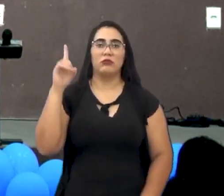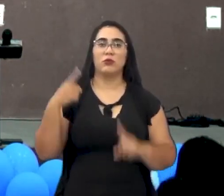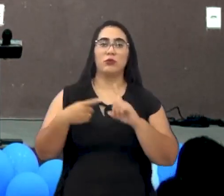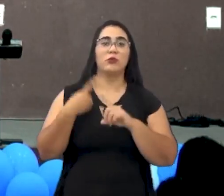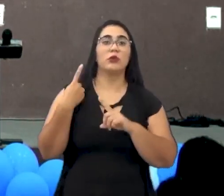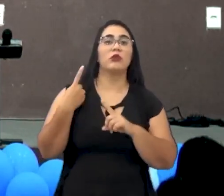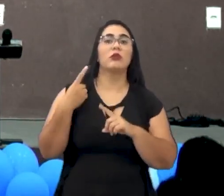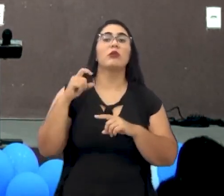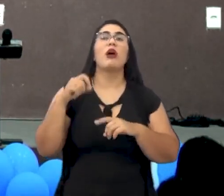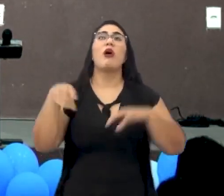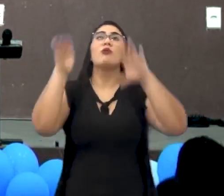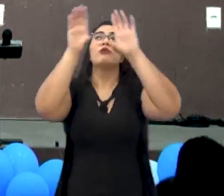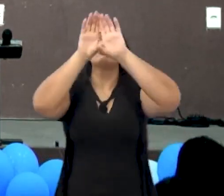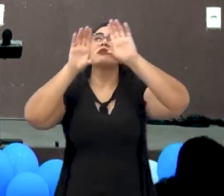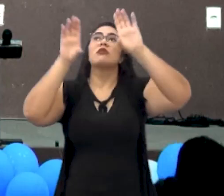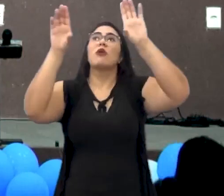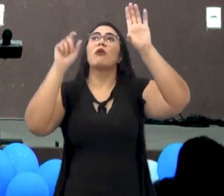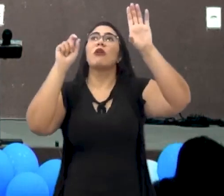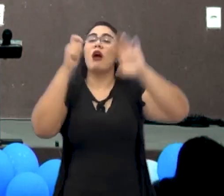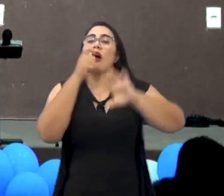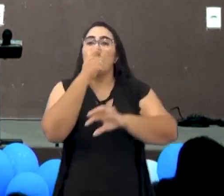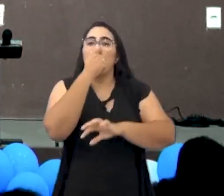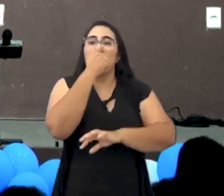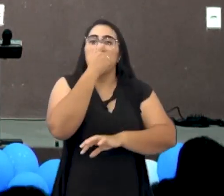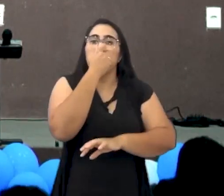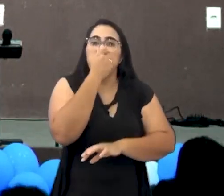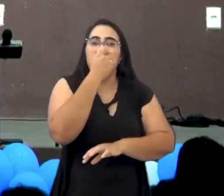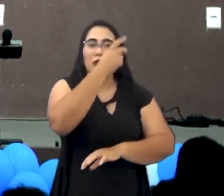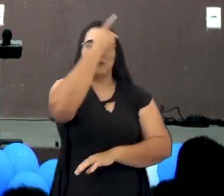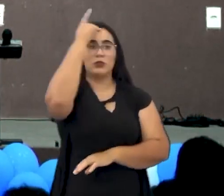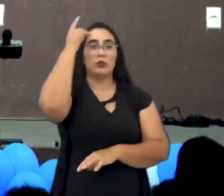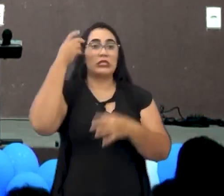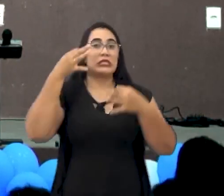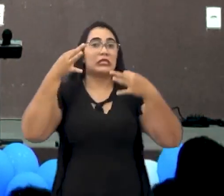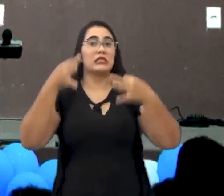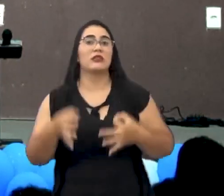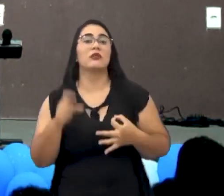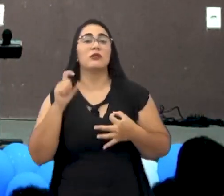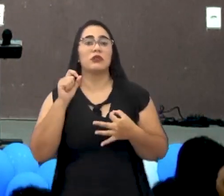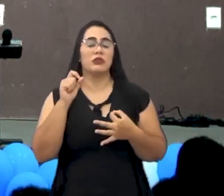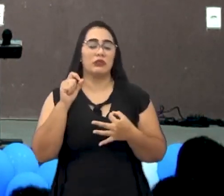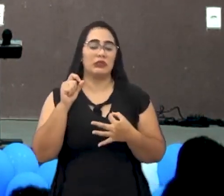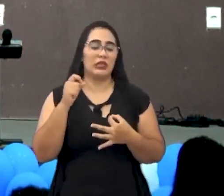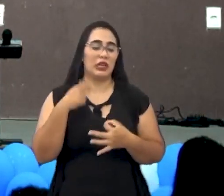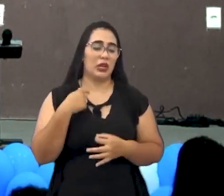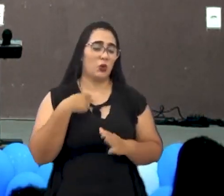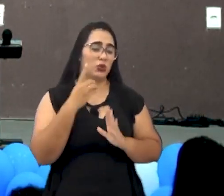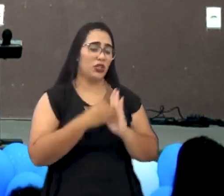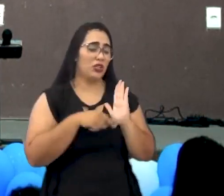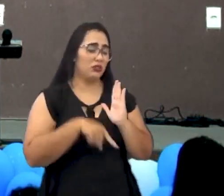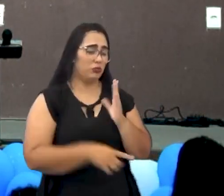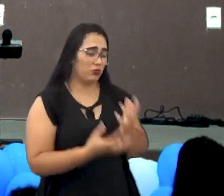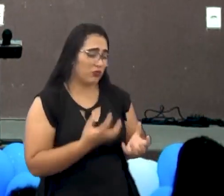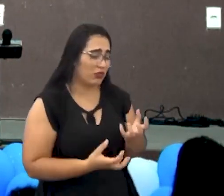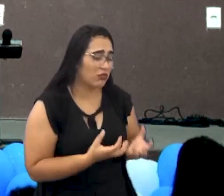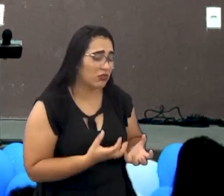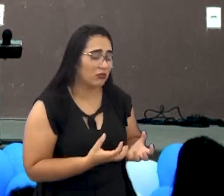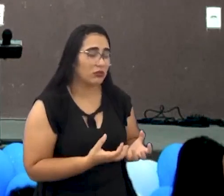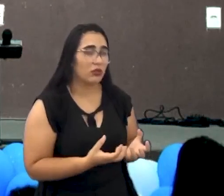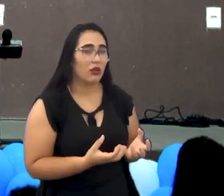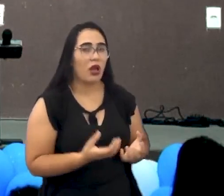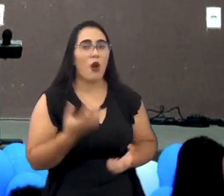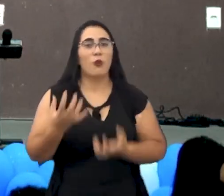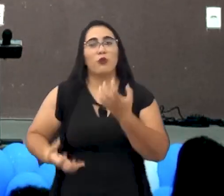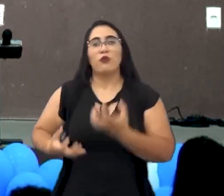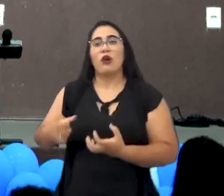O céu vai estar lotado de gente que tinha certeza de que merecia o inferno. E o inferno vai estar lotado de